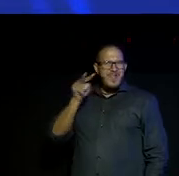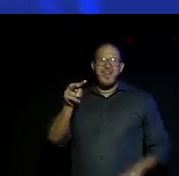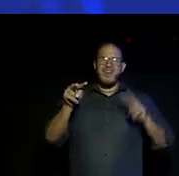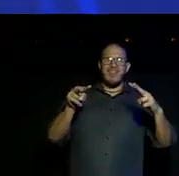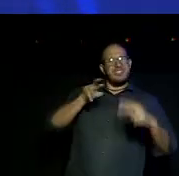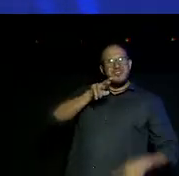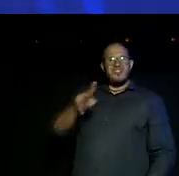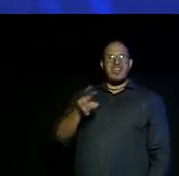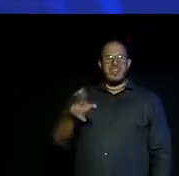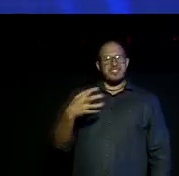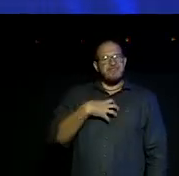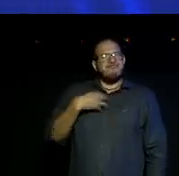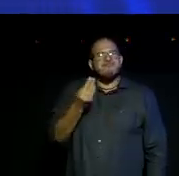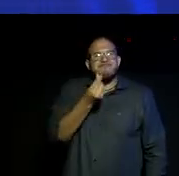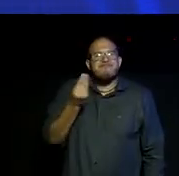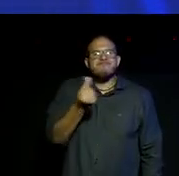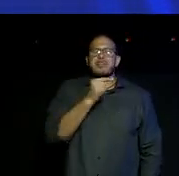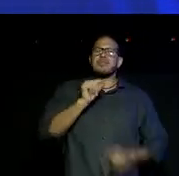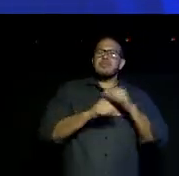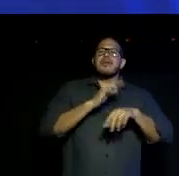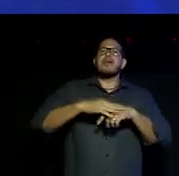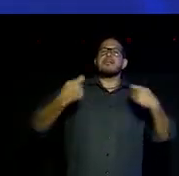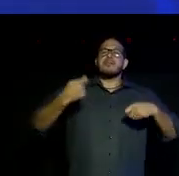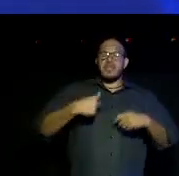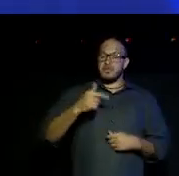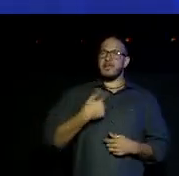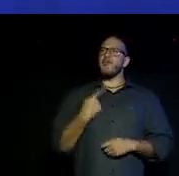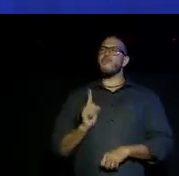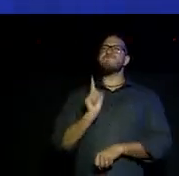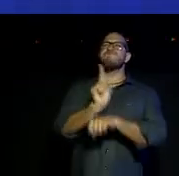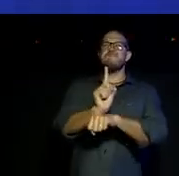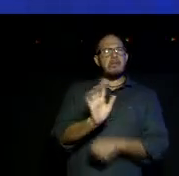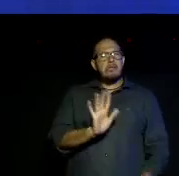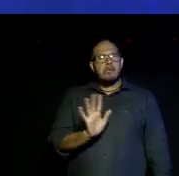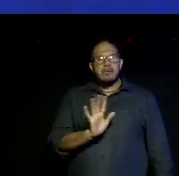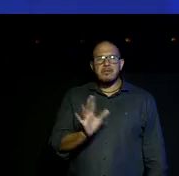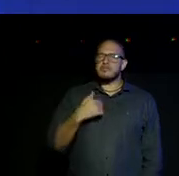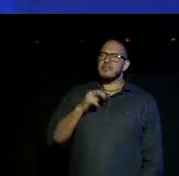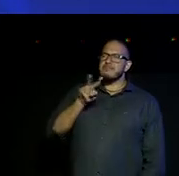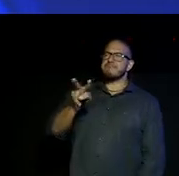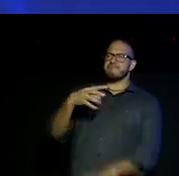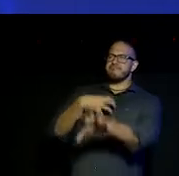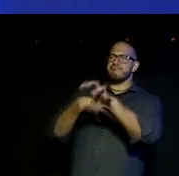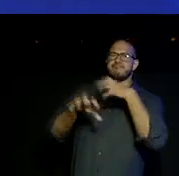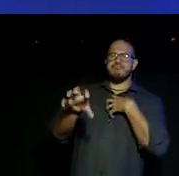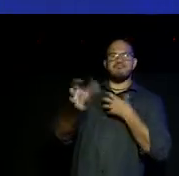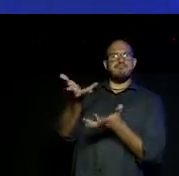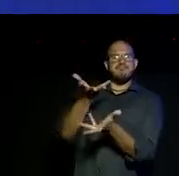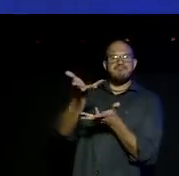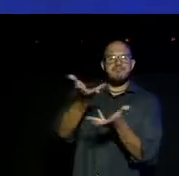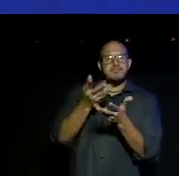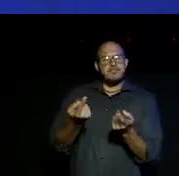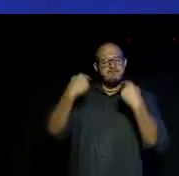que não mima as suas suscetibilidades e necessidades de projeção pessoal. Um outro centro. E em torno desse